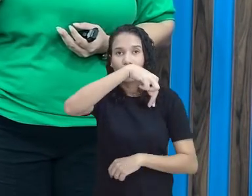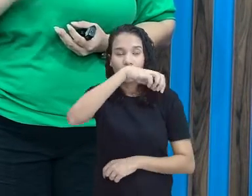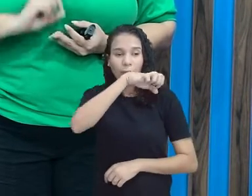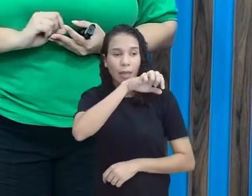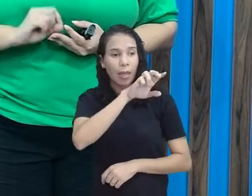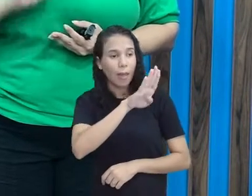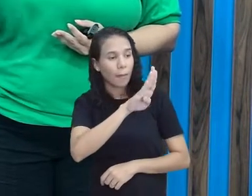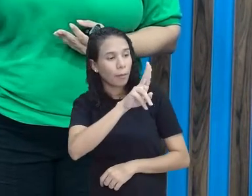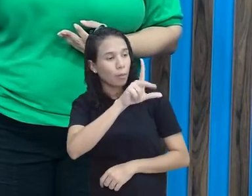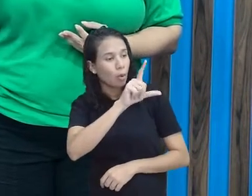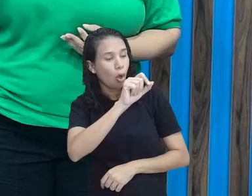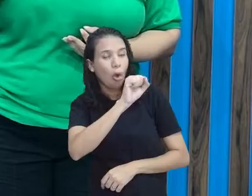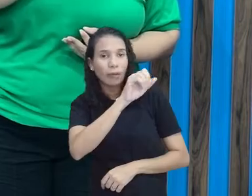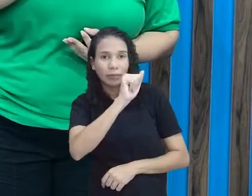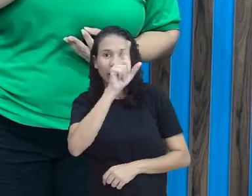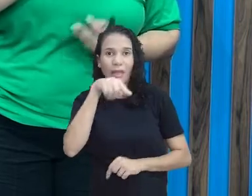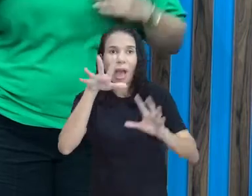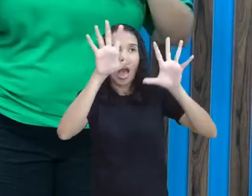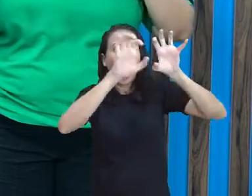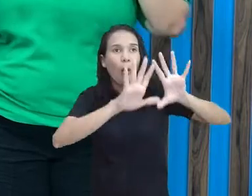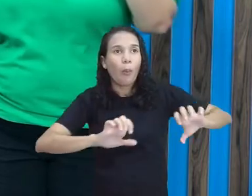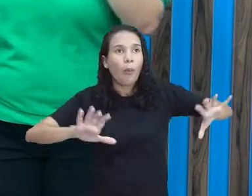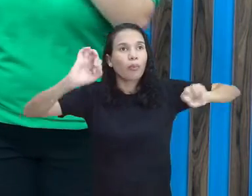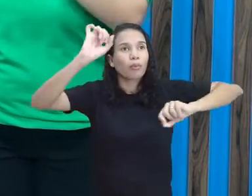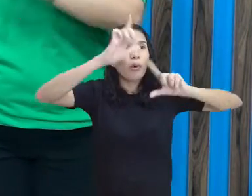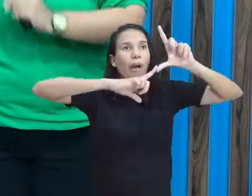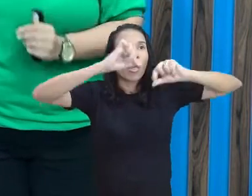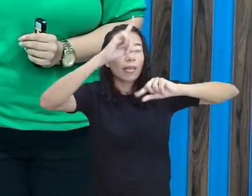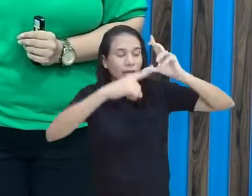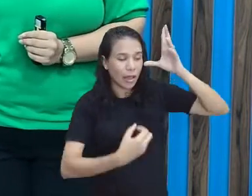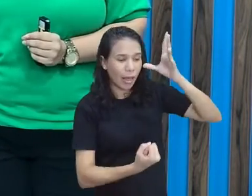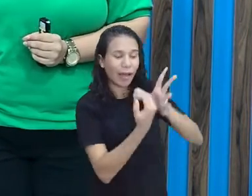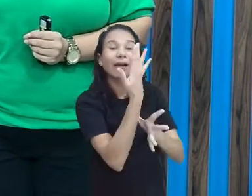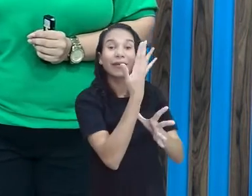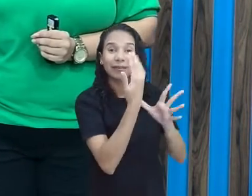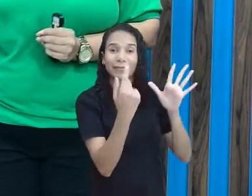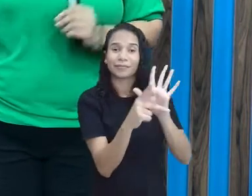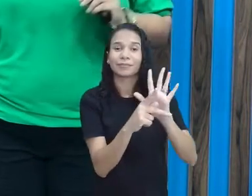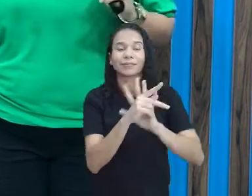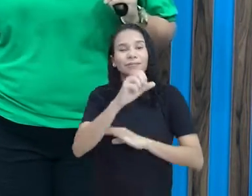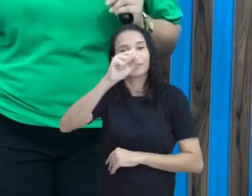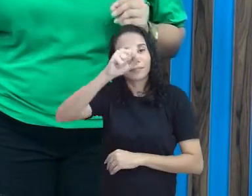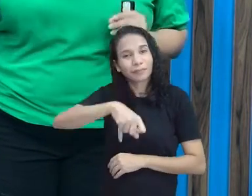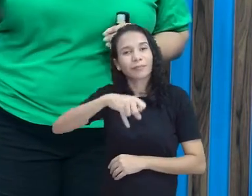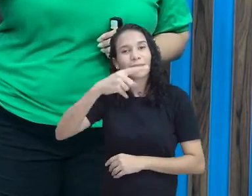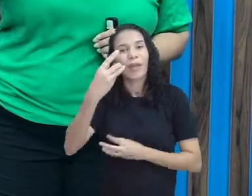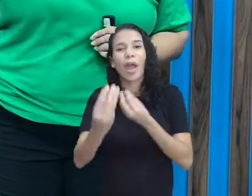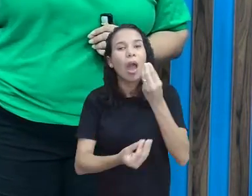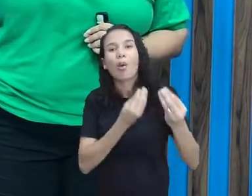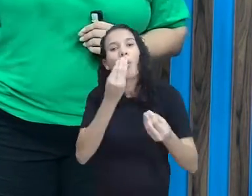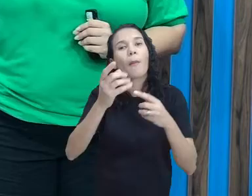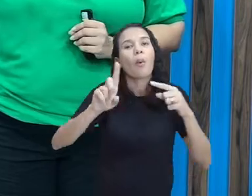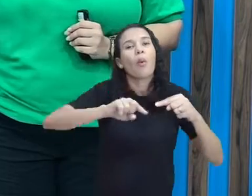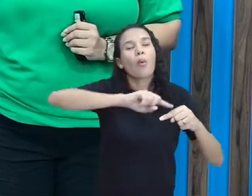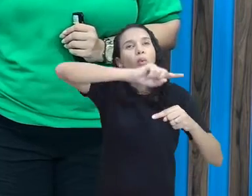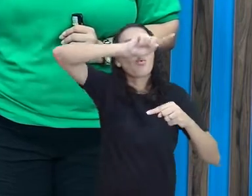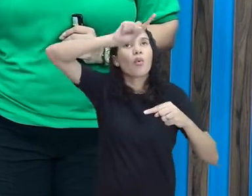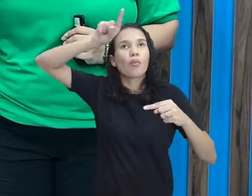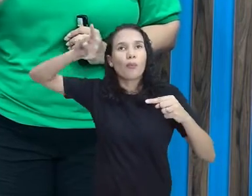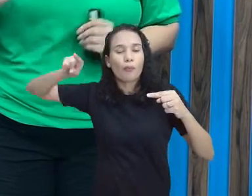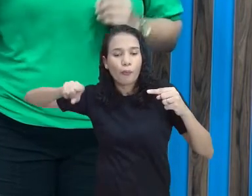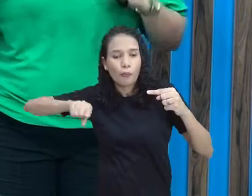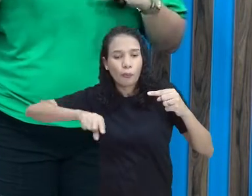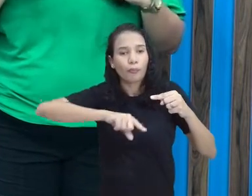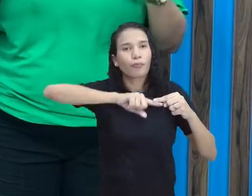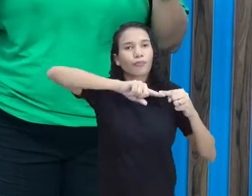lembra que eu falei que é através da nebulosa que as novas estrelinhas nascem? Pois é. Então é como se fosse um ciclo, tá